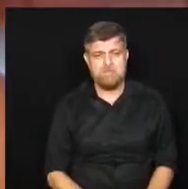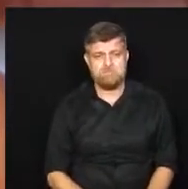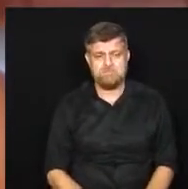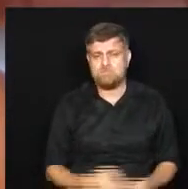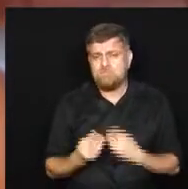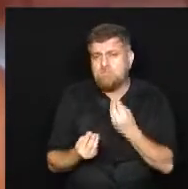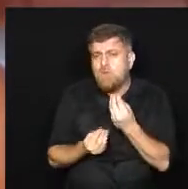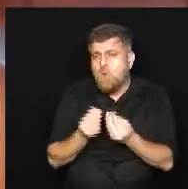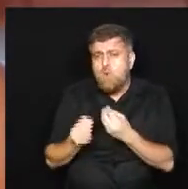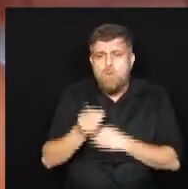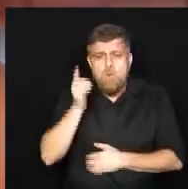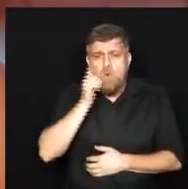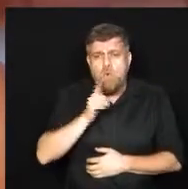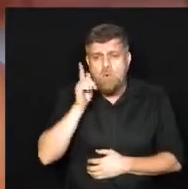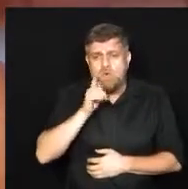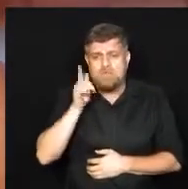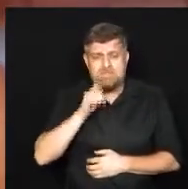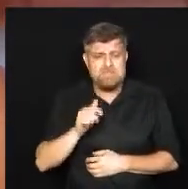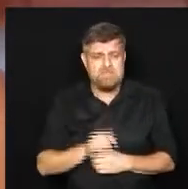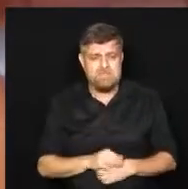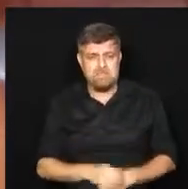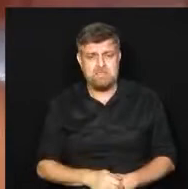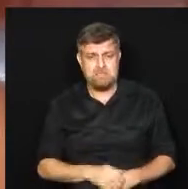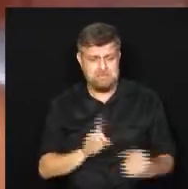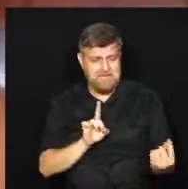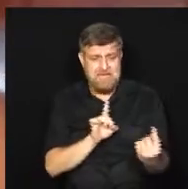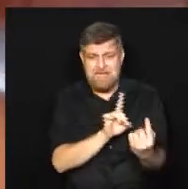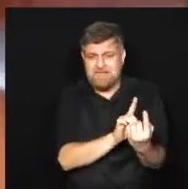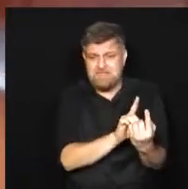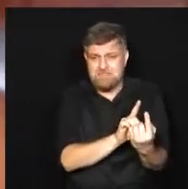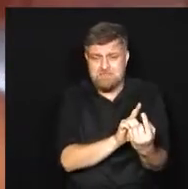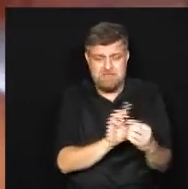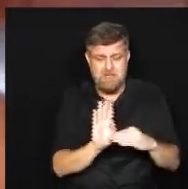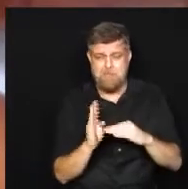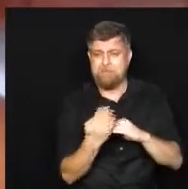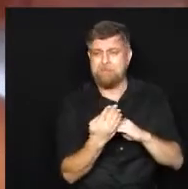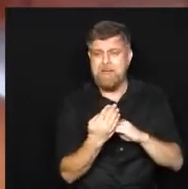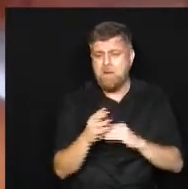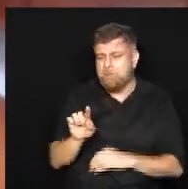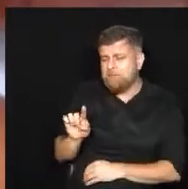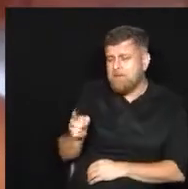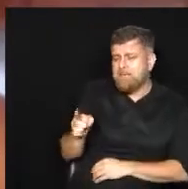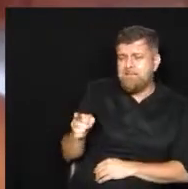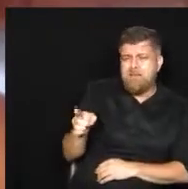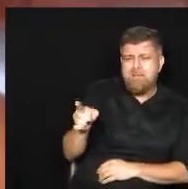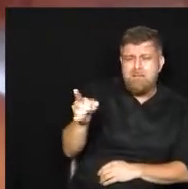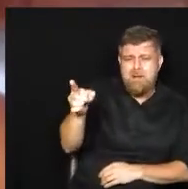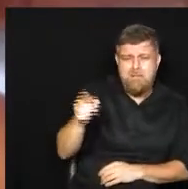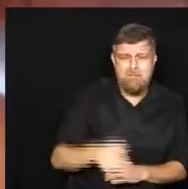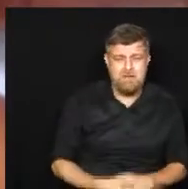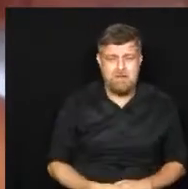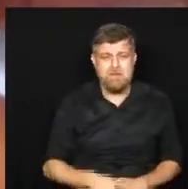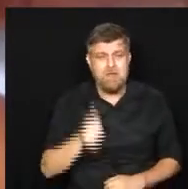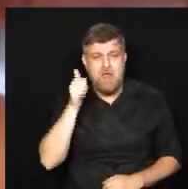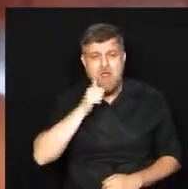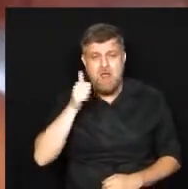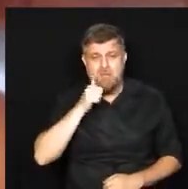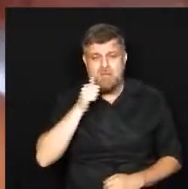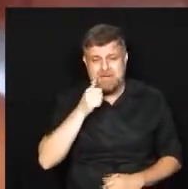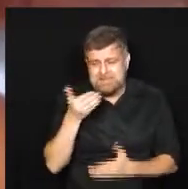de como acessar as mulheres das regiões periféricas, mulheres, sobretudo, de baixa